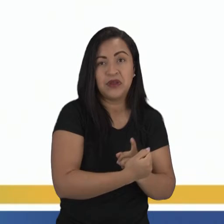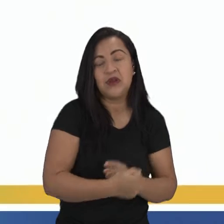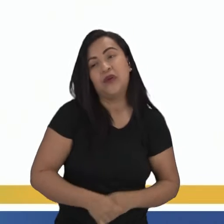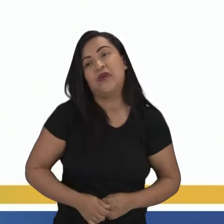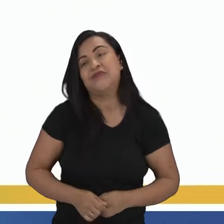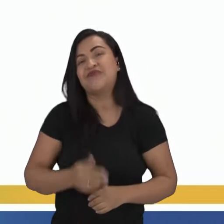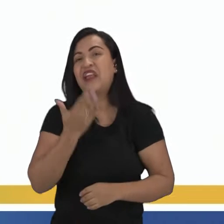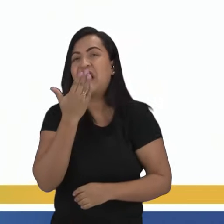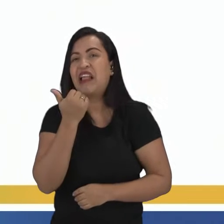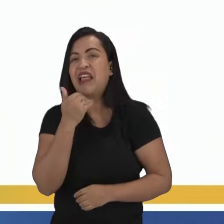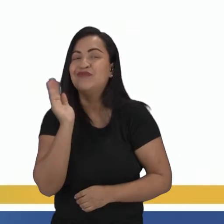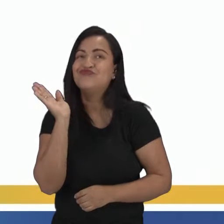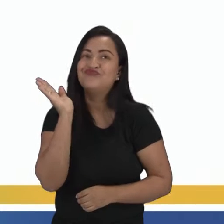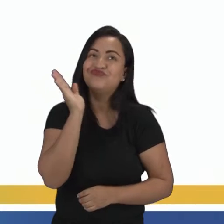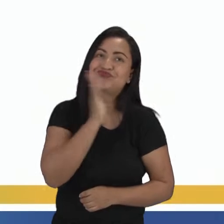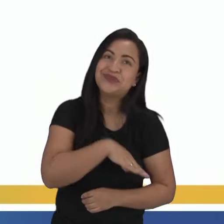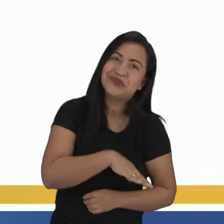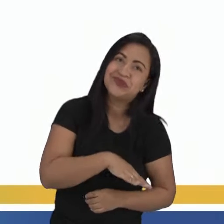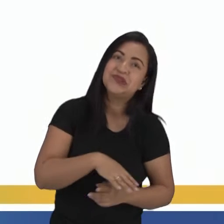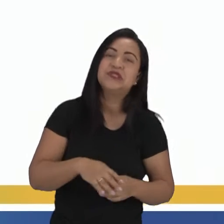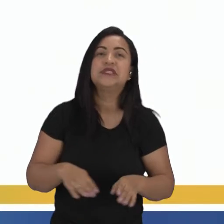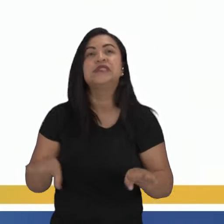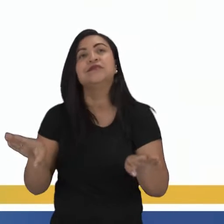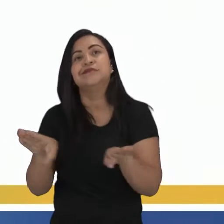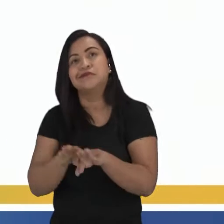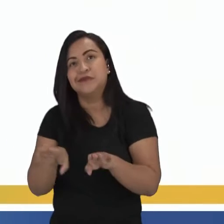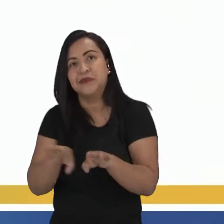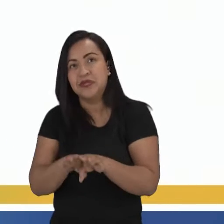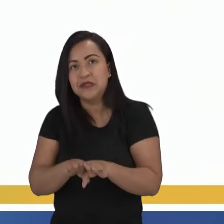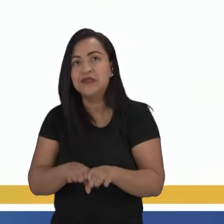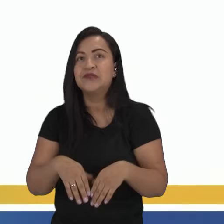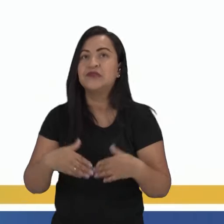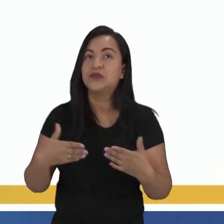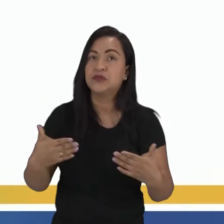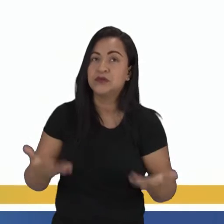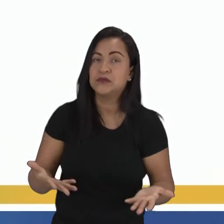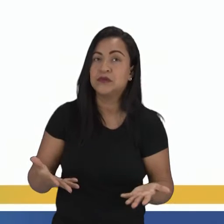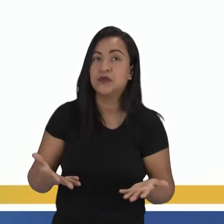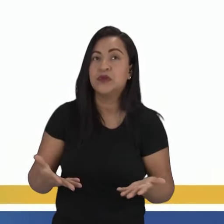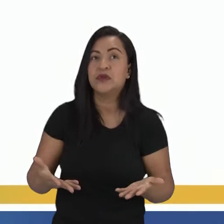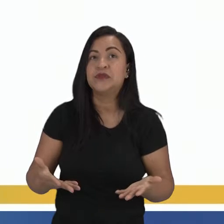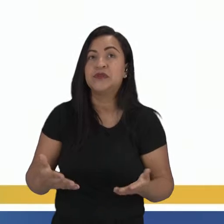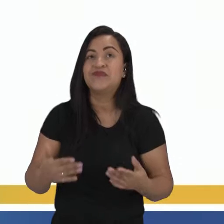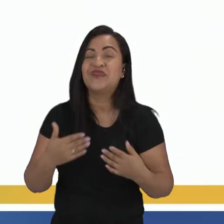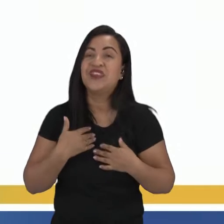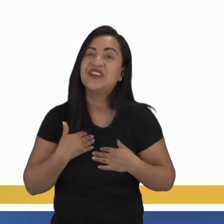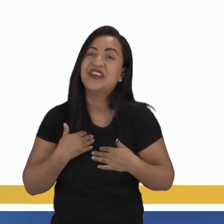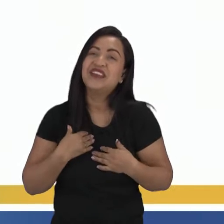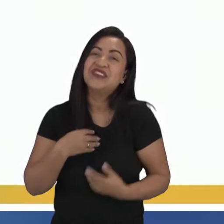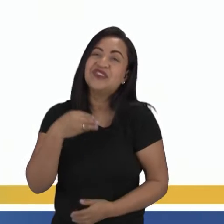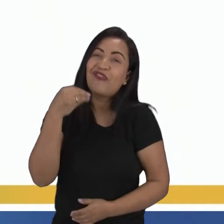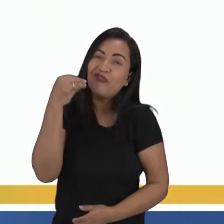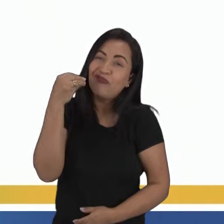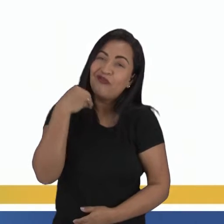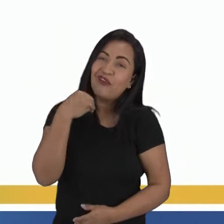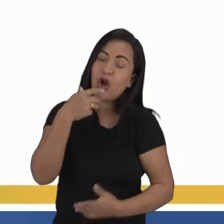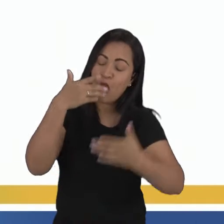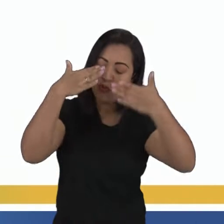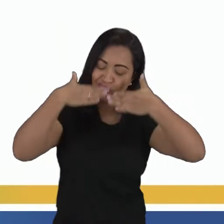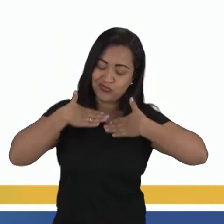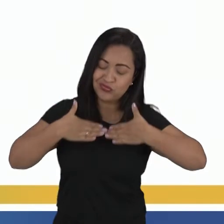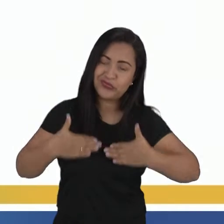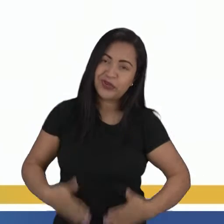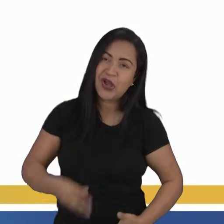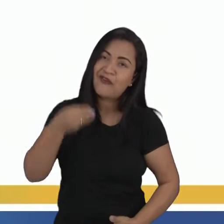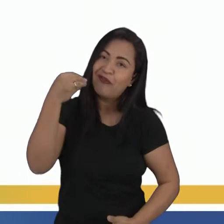alimentação. Olha a perspectiva. A má alimentação também faz com que estejamos fragilizados e aí essas